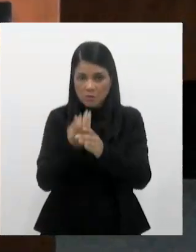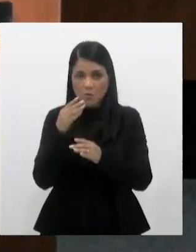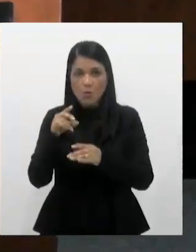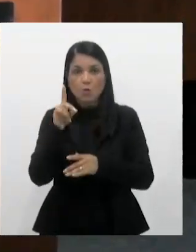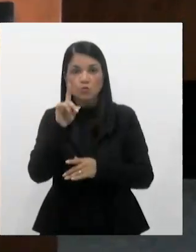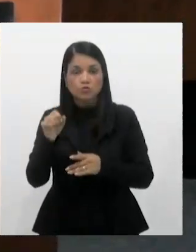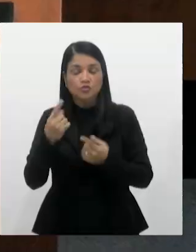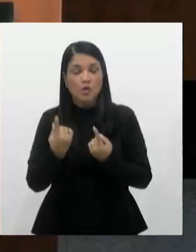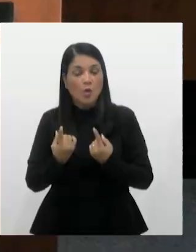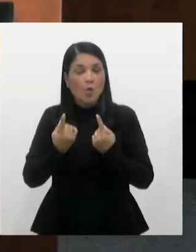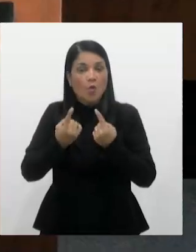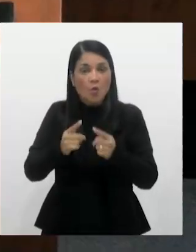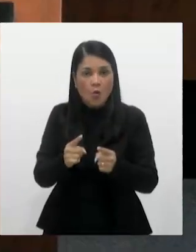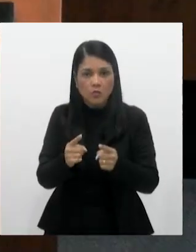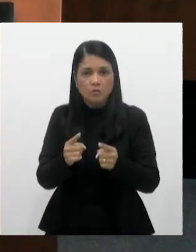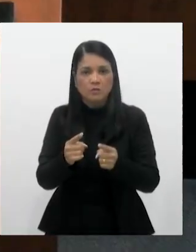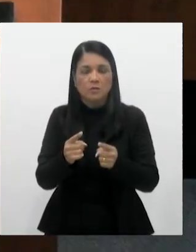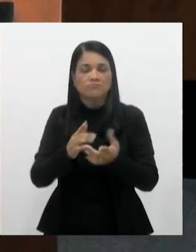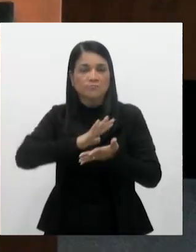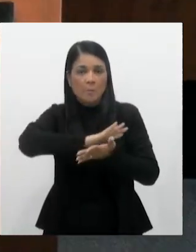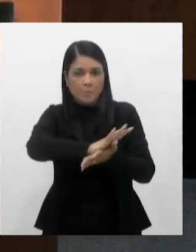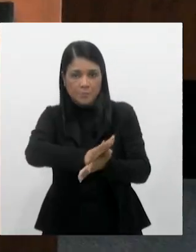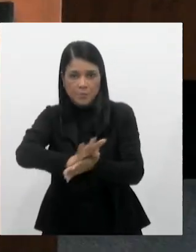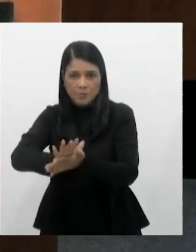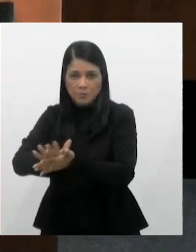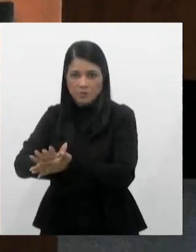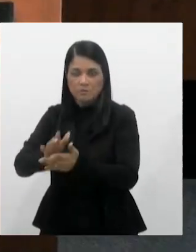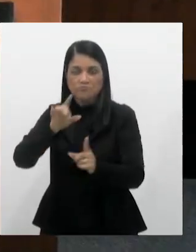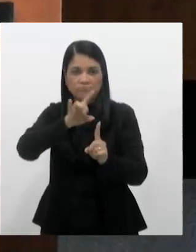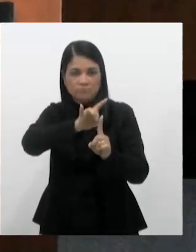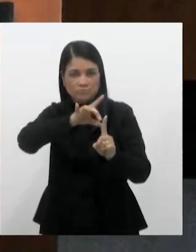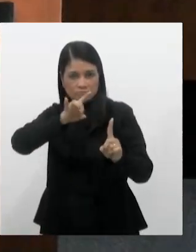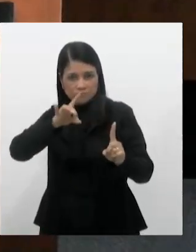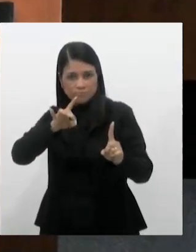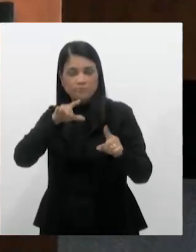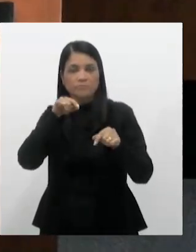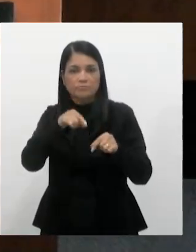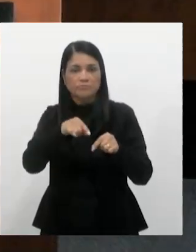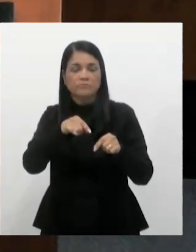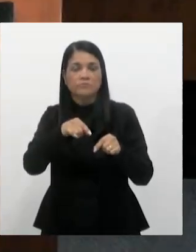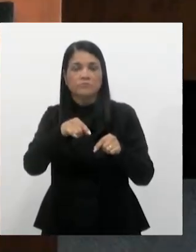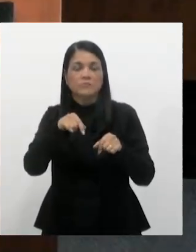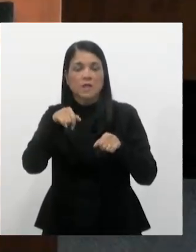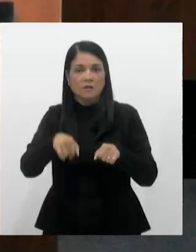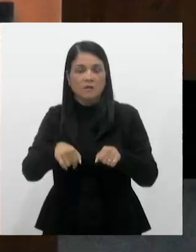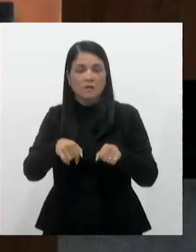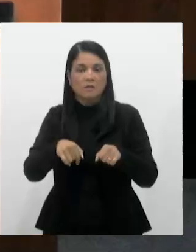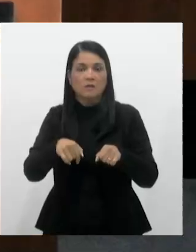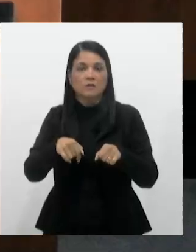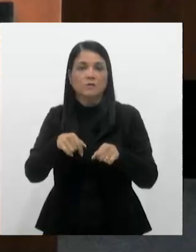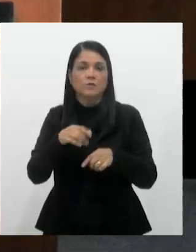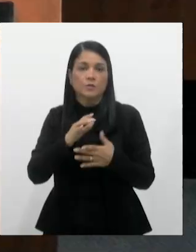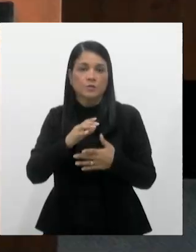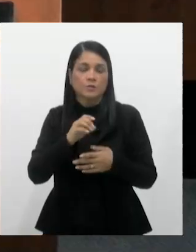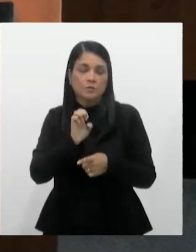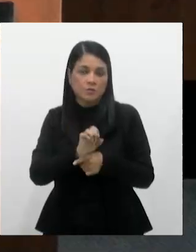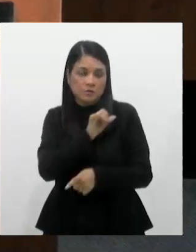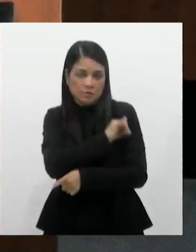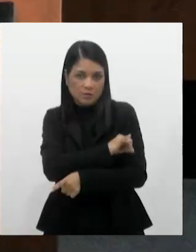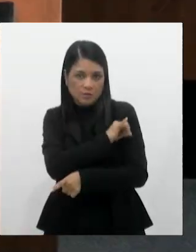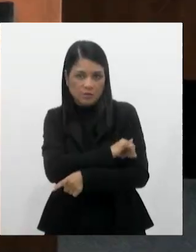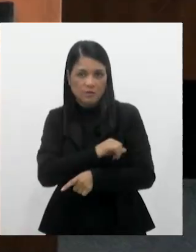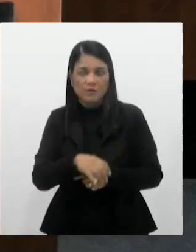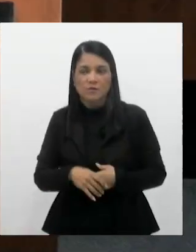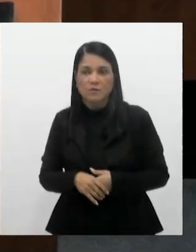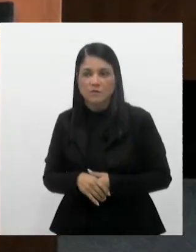de combate ao preconceito, à xenofobia no Rio de Janeiro. Ora, todos